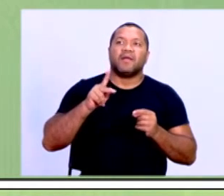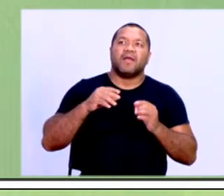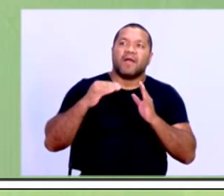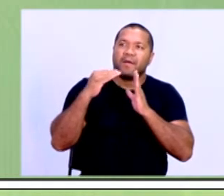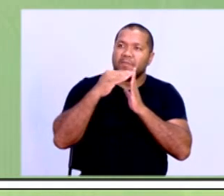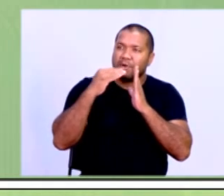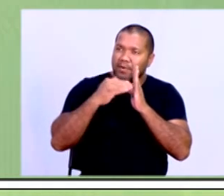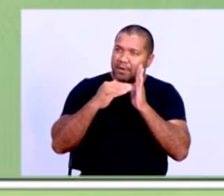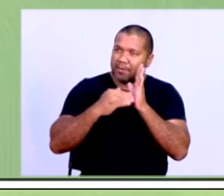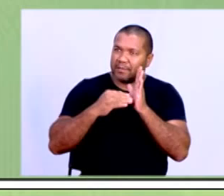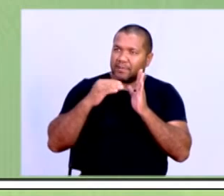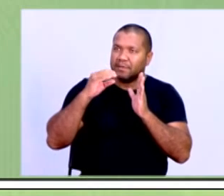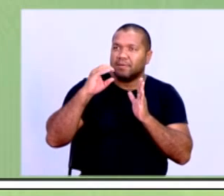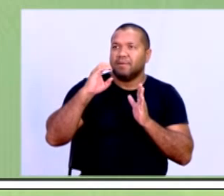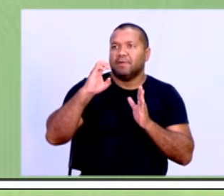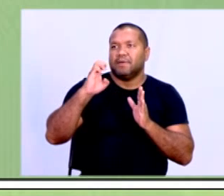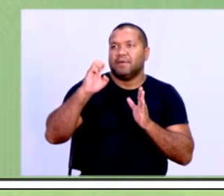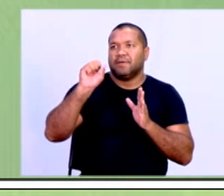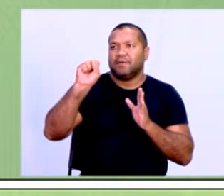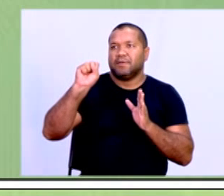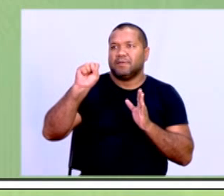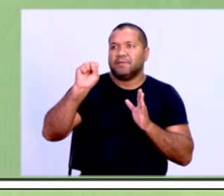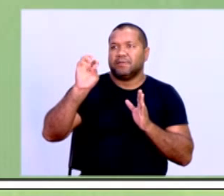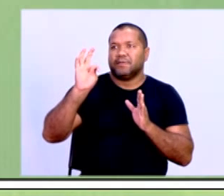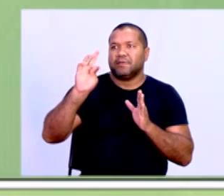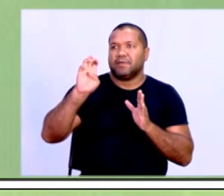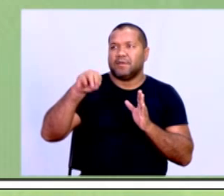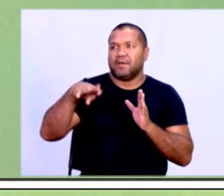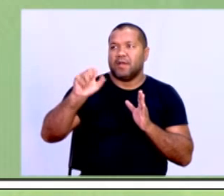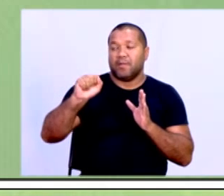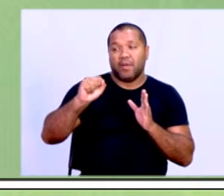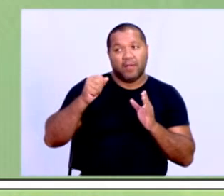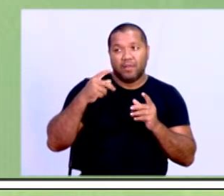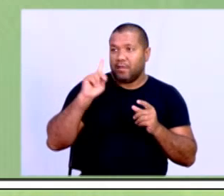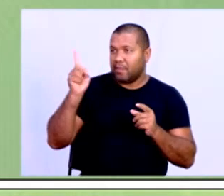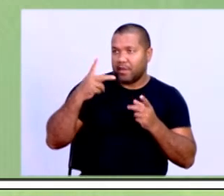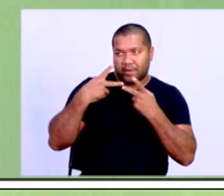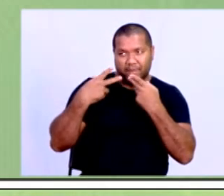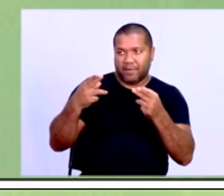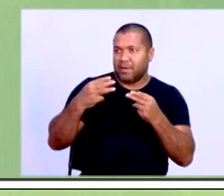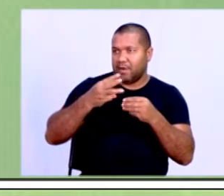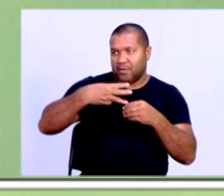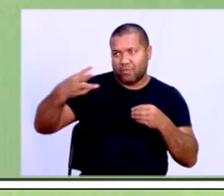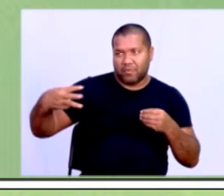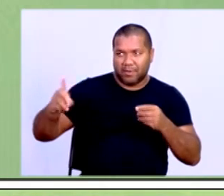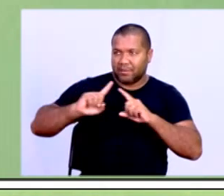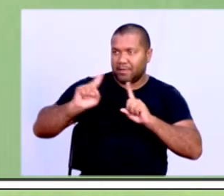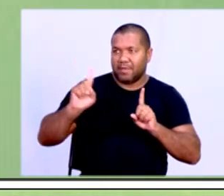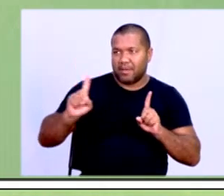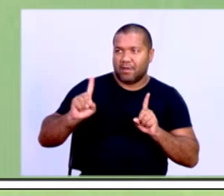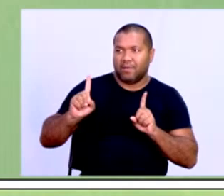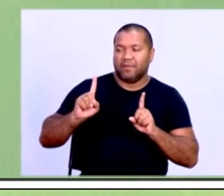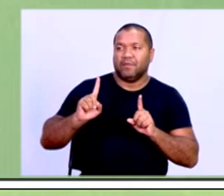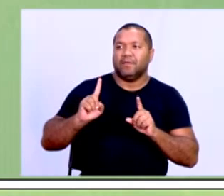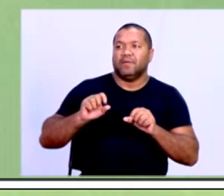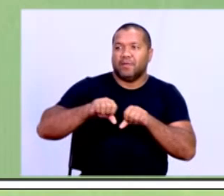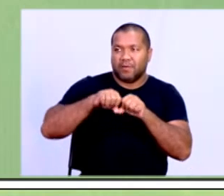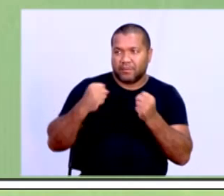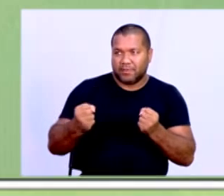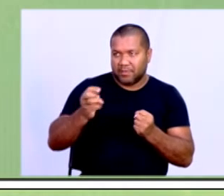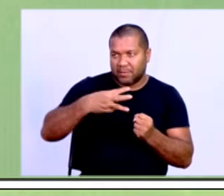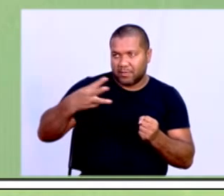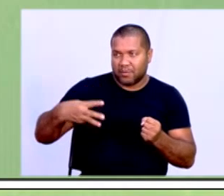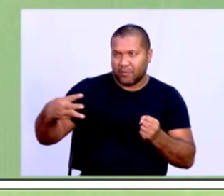extrema, XP. Não é o XP, tá, gente? Não é o sistema XP. É